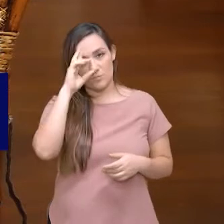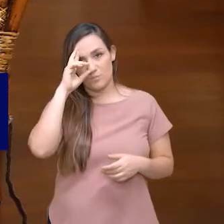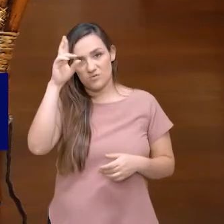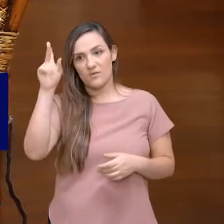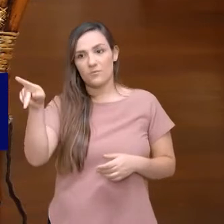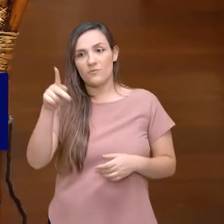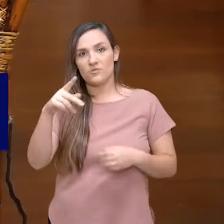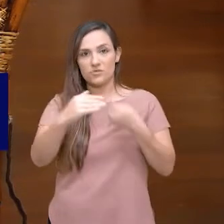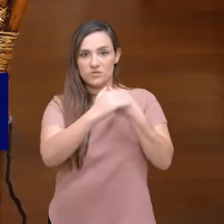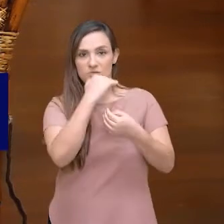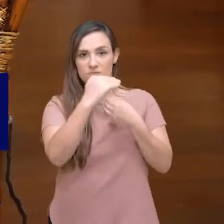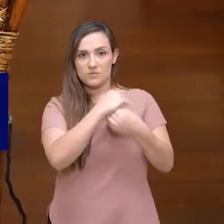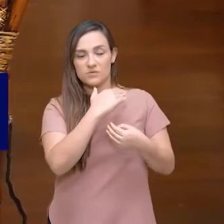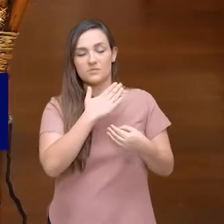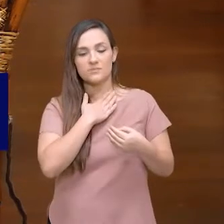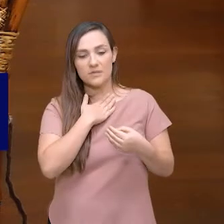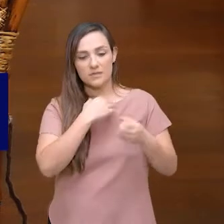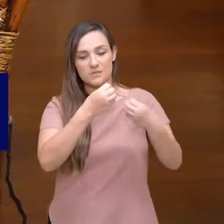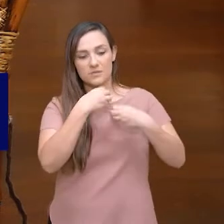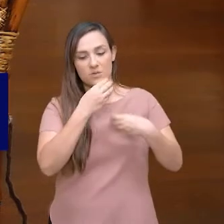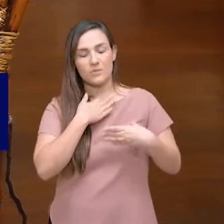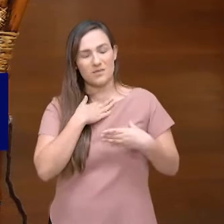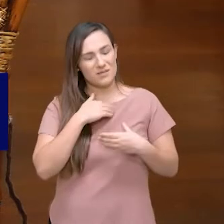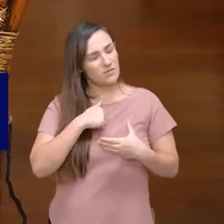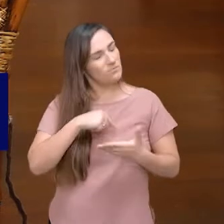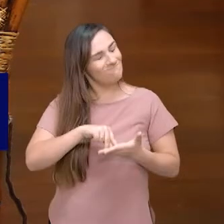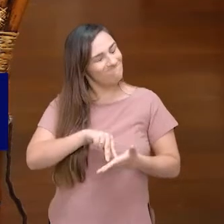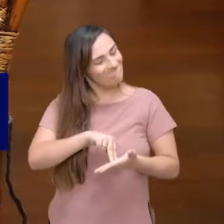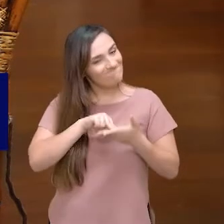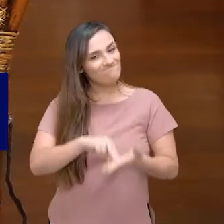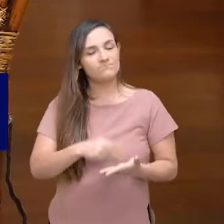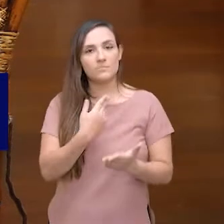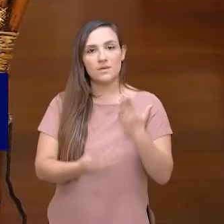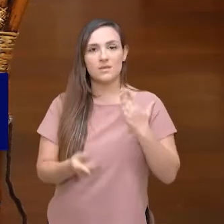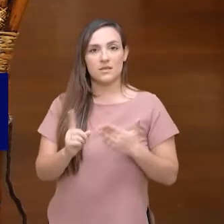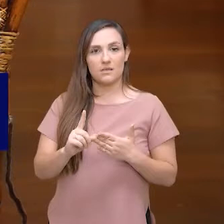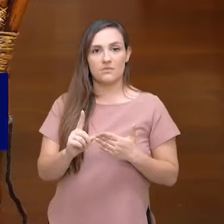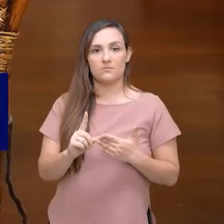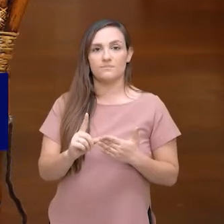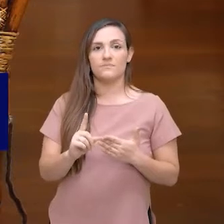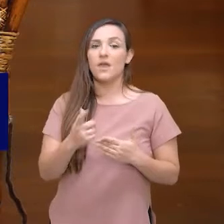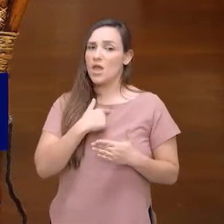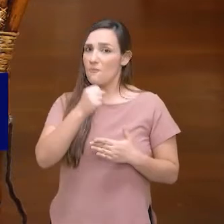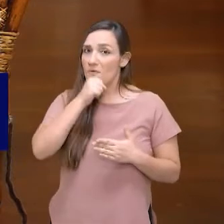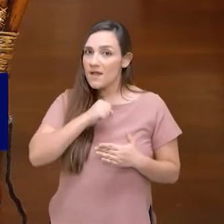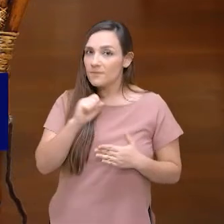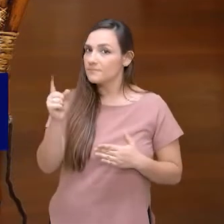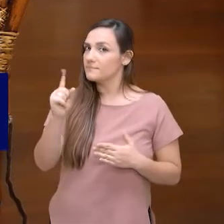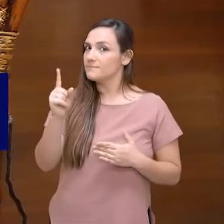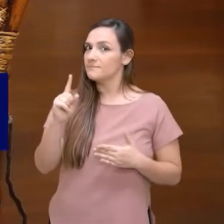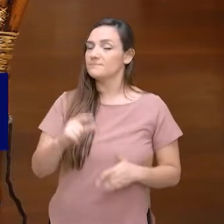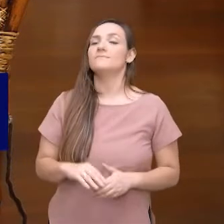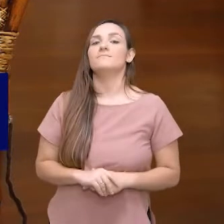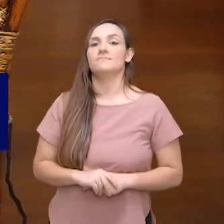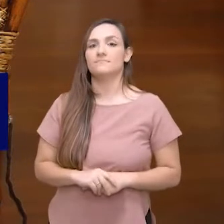citei agora, permanecem até hoje em mim. Eu não sou velho.